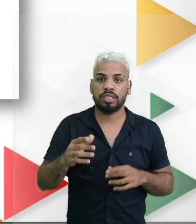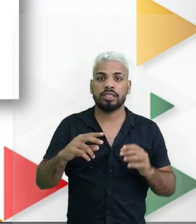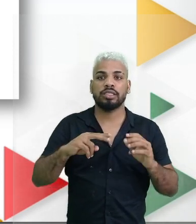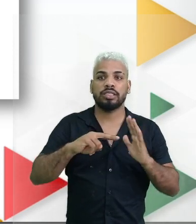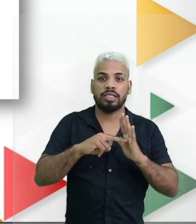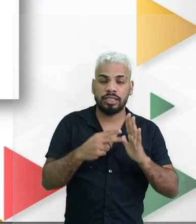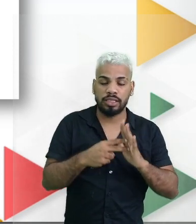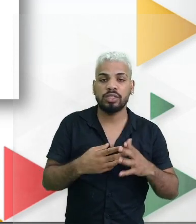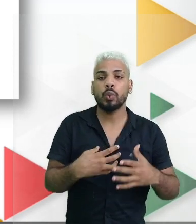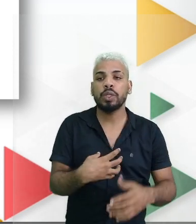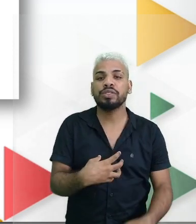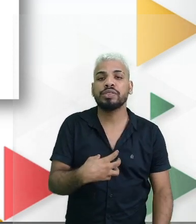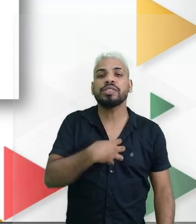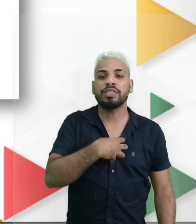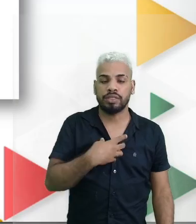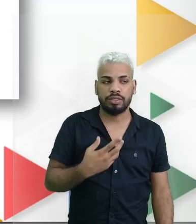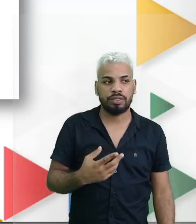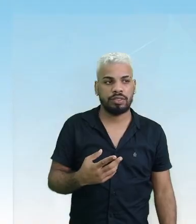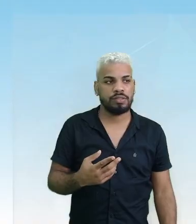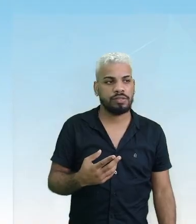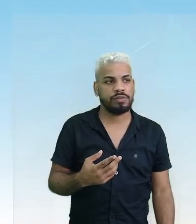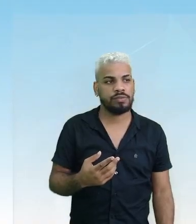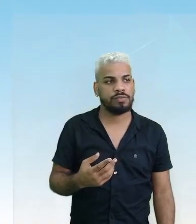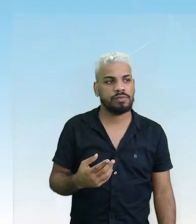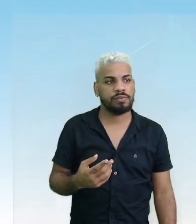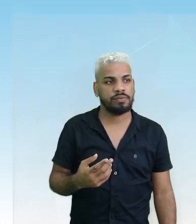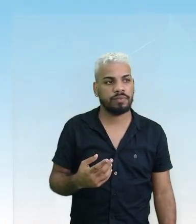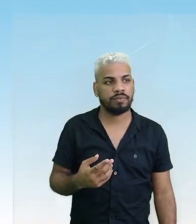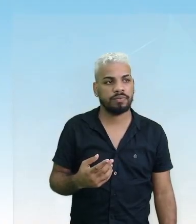o sentido deles. Então, é isso aí.